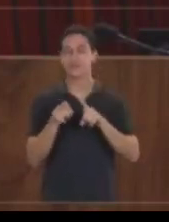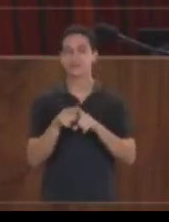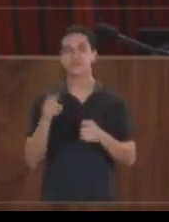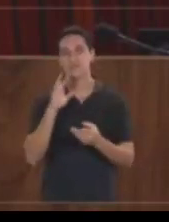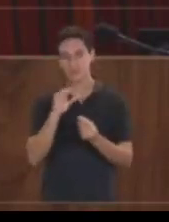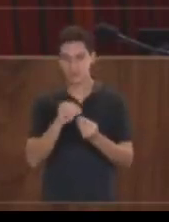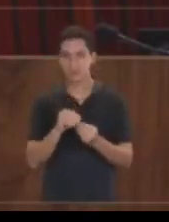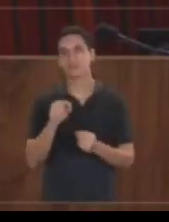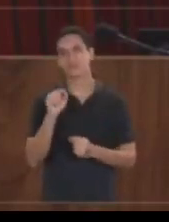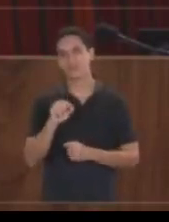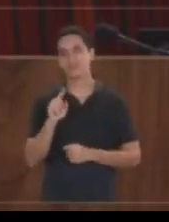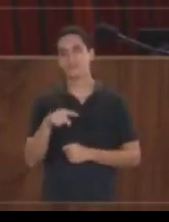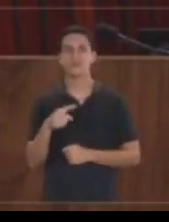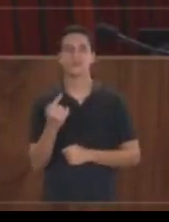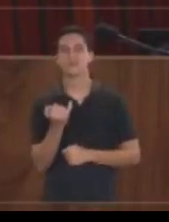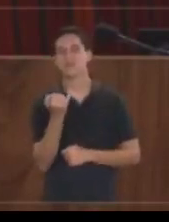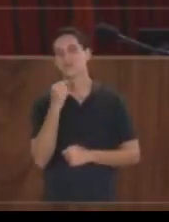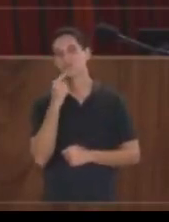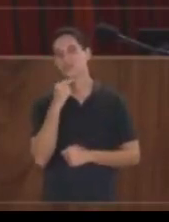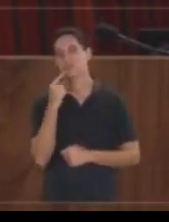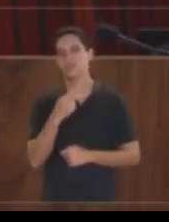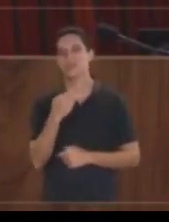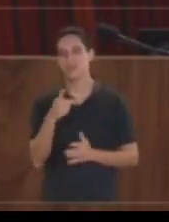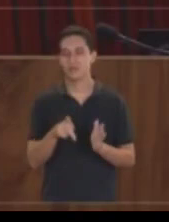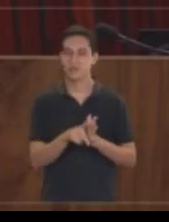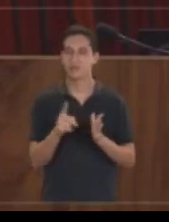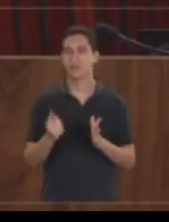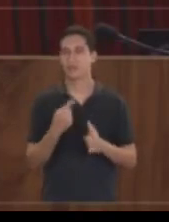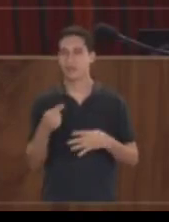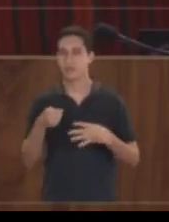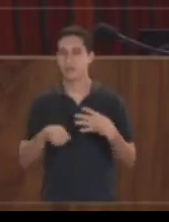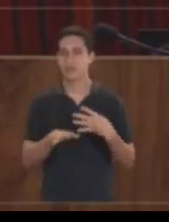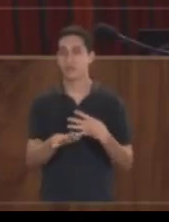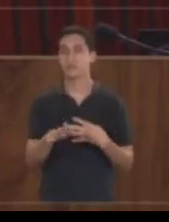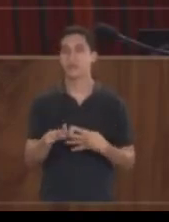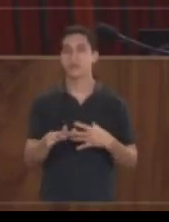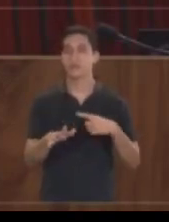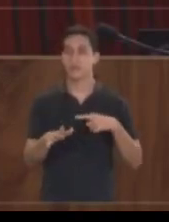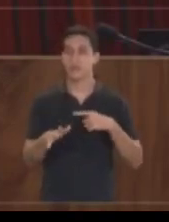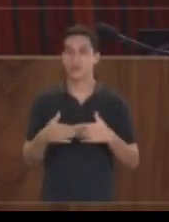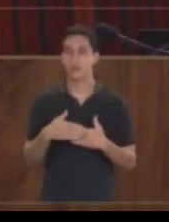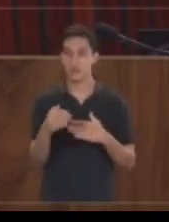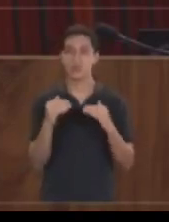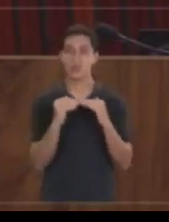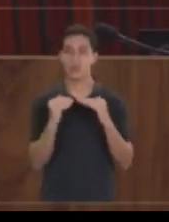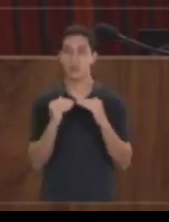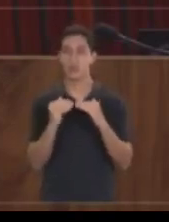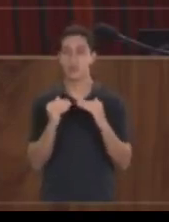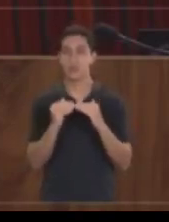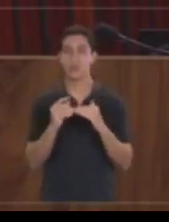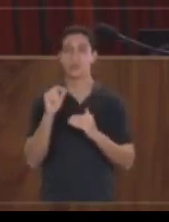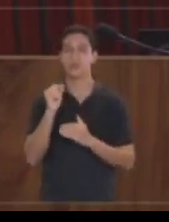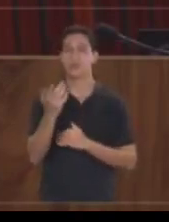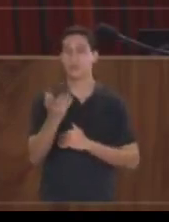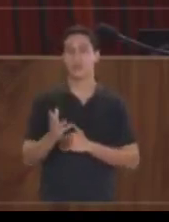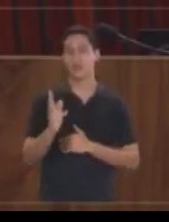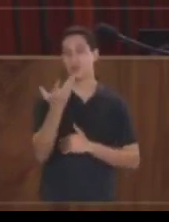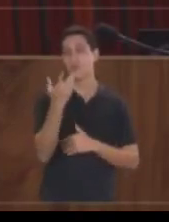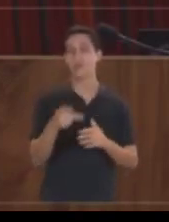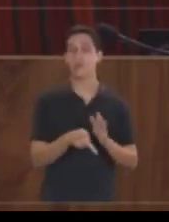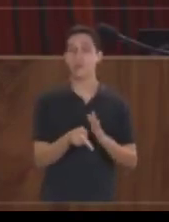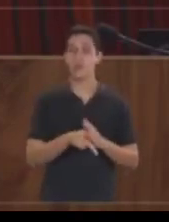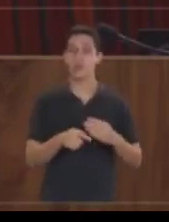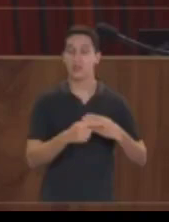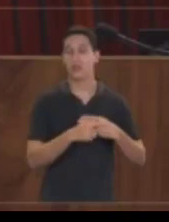que é relevante no ponto, e a nossa jurisprudência também está de acordo, que a circunstância do candidato ao